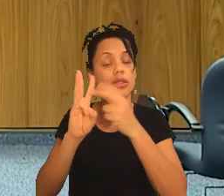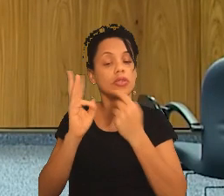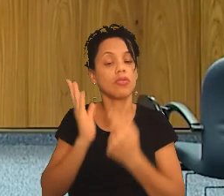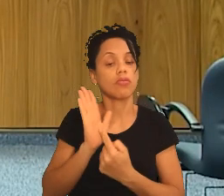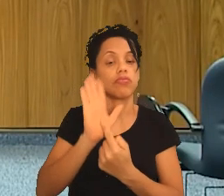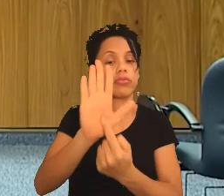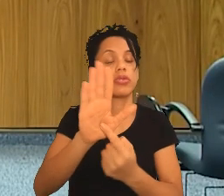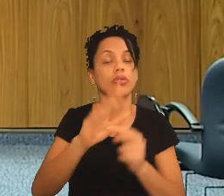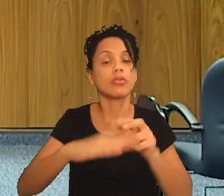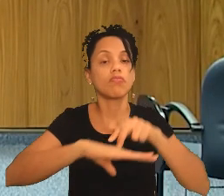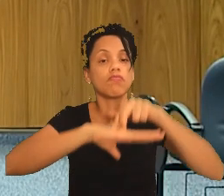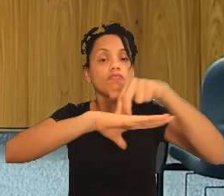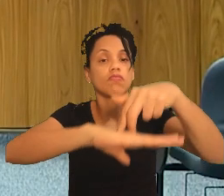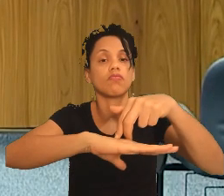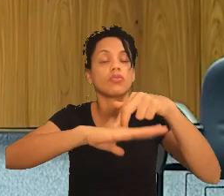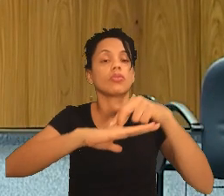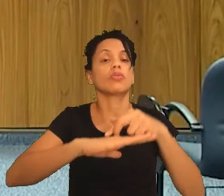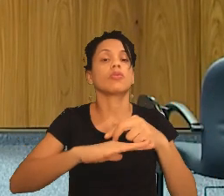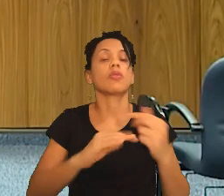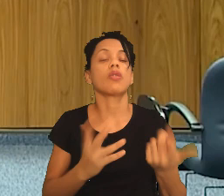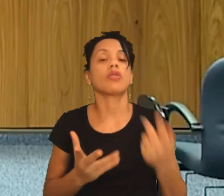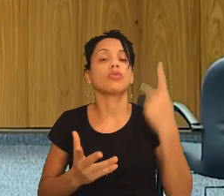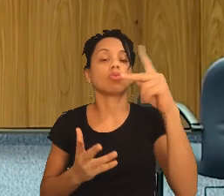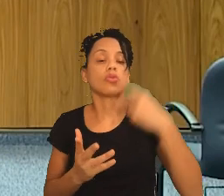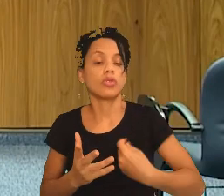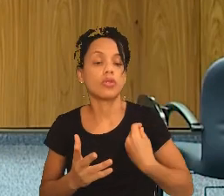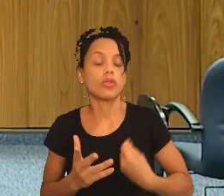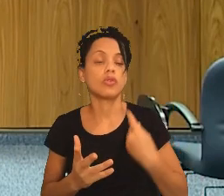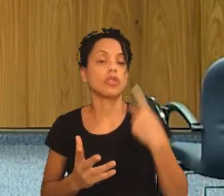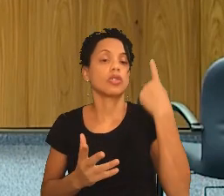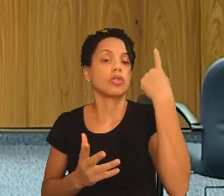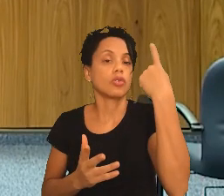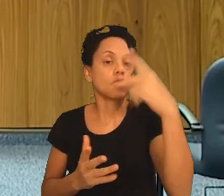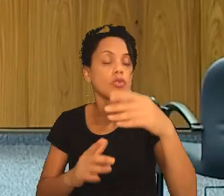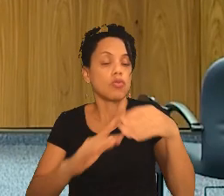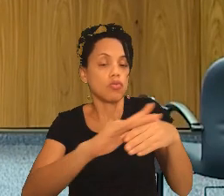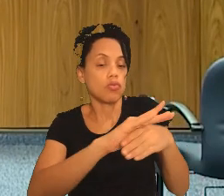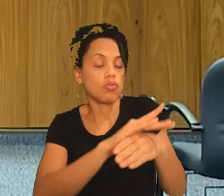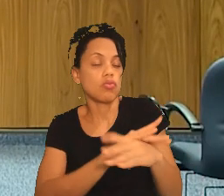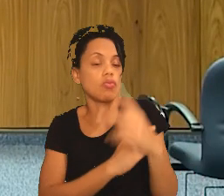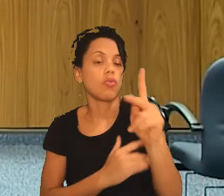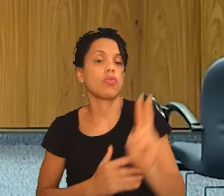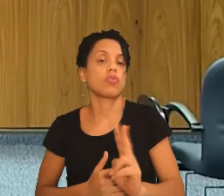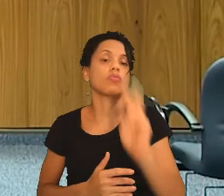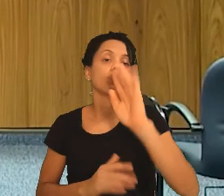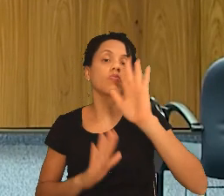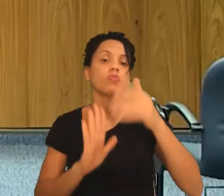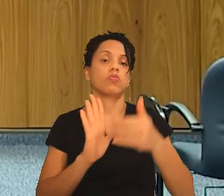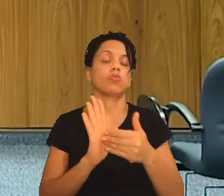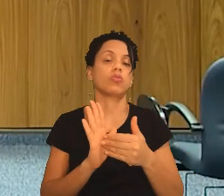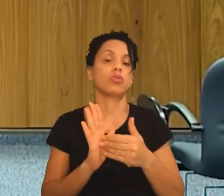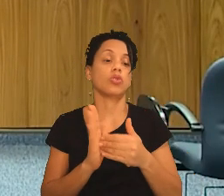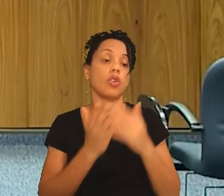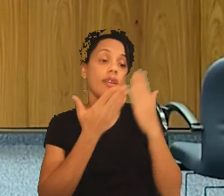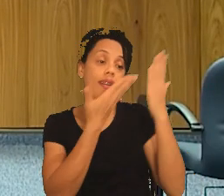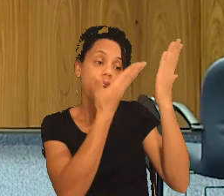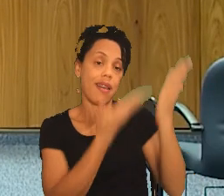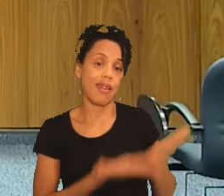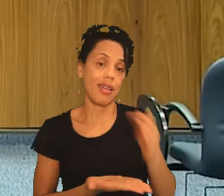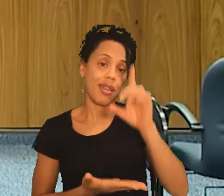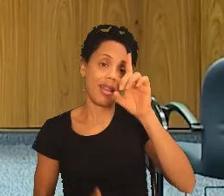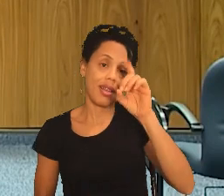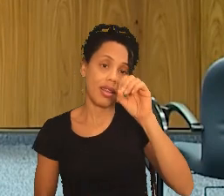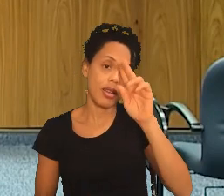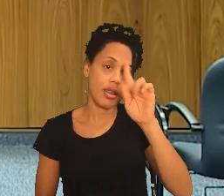permite, né, dentro daquilo que eu estava falando no começo, dessa vez uma sociologia das emergências, né, que os indígenas possam se colocar,